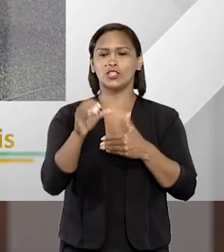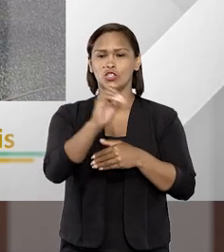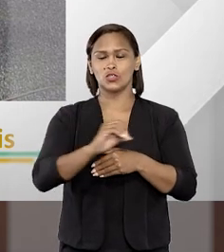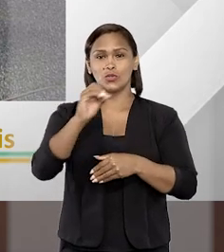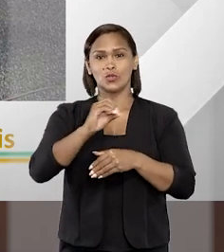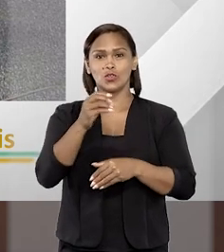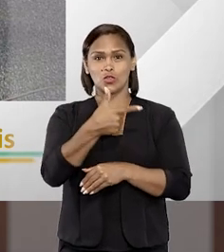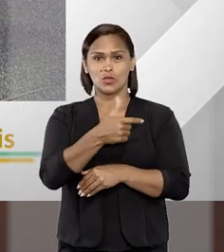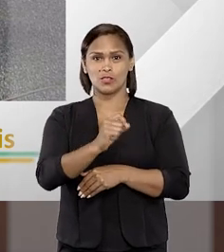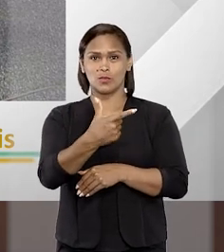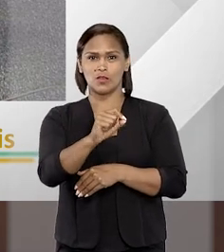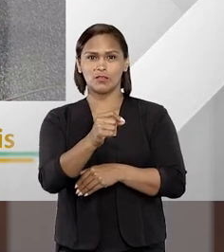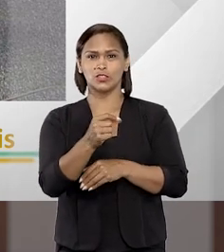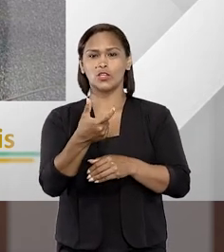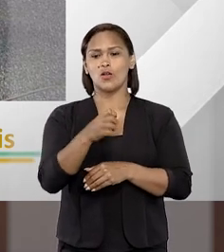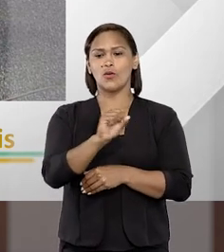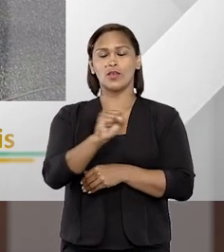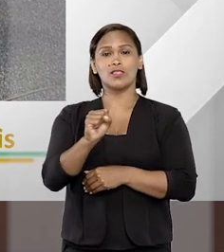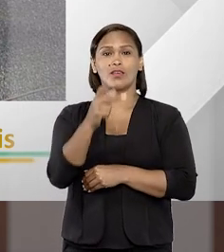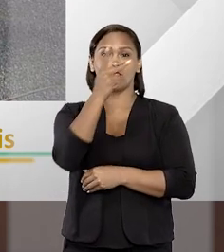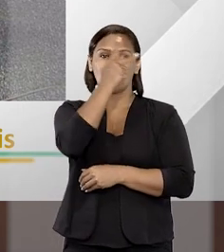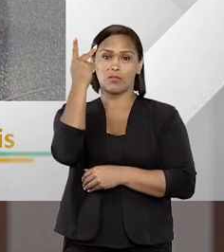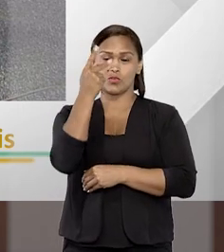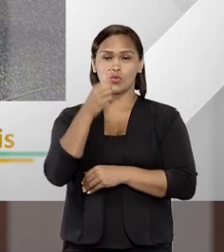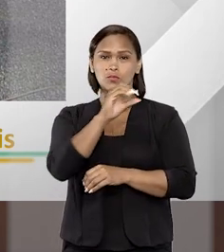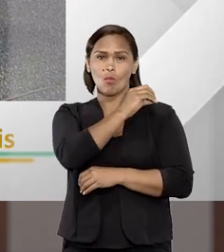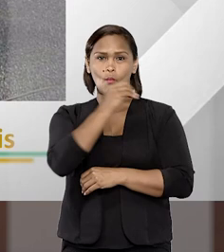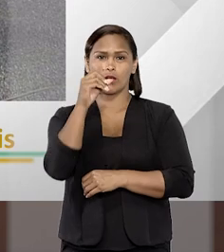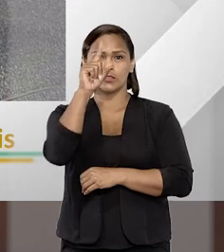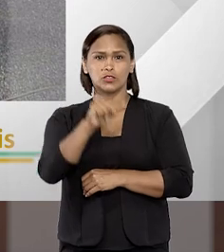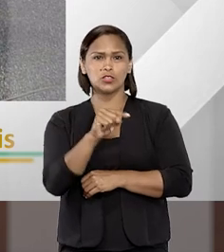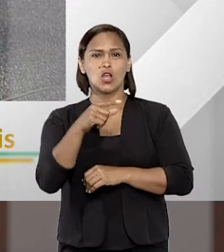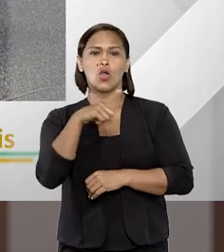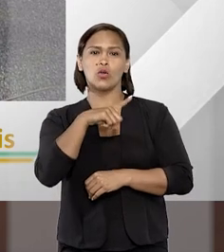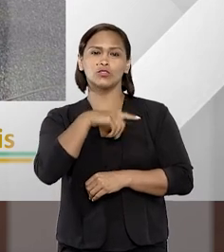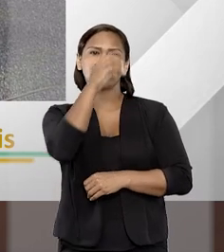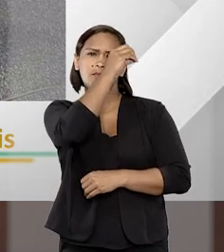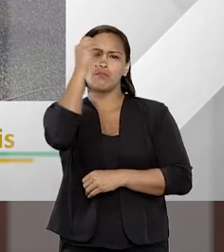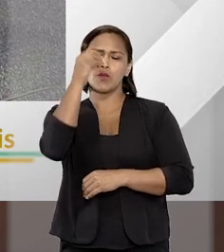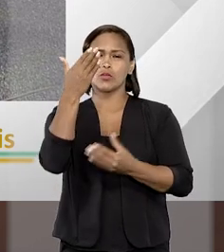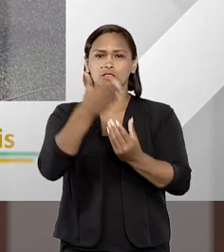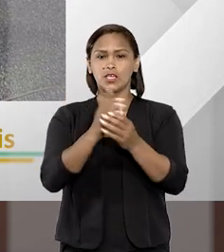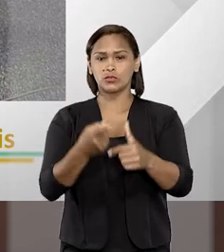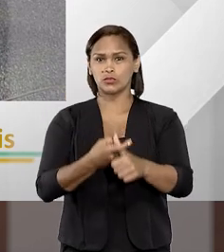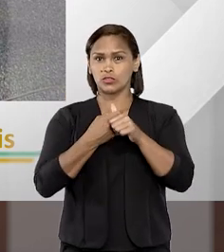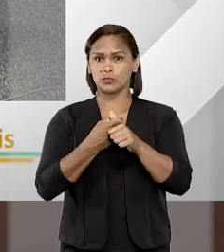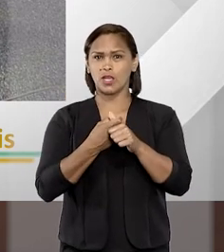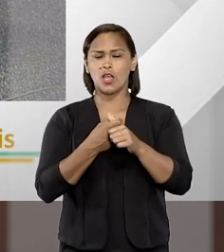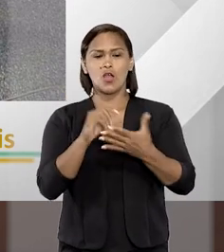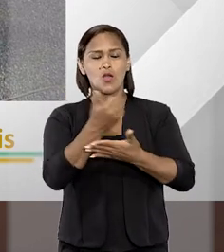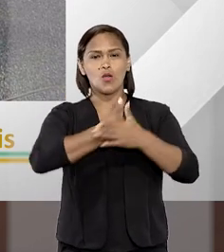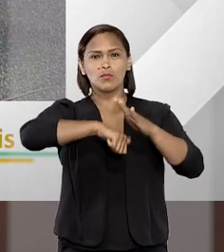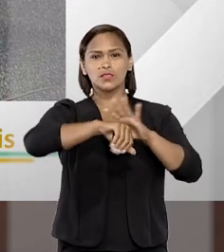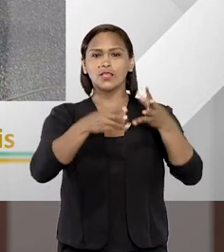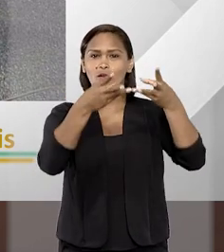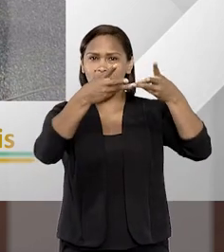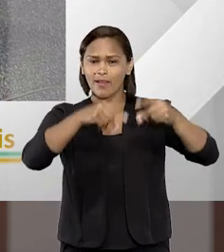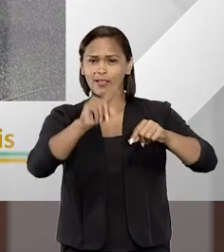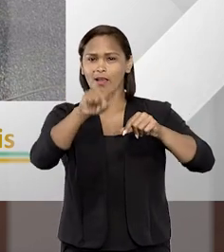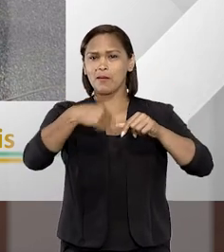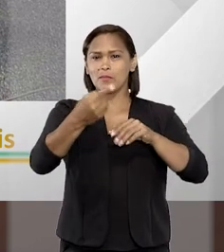outubro de 2020 Cerca de 80 pessoas foram inocentados ou tiveram processos suspensos ou a prisão relaxada